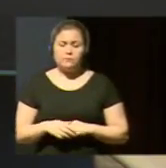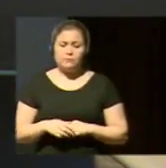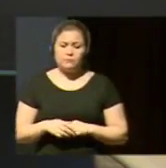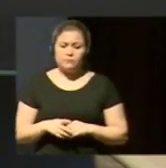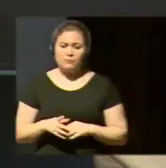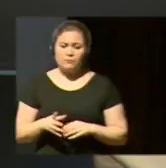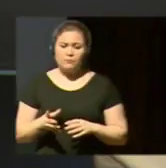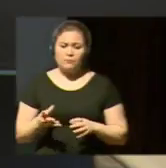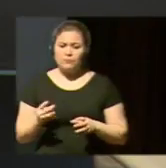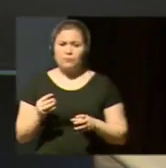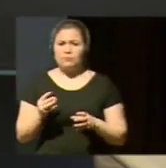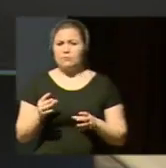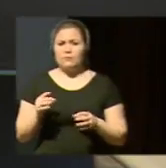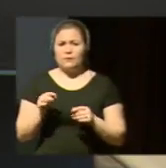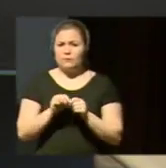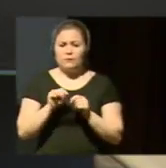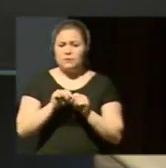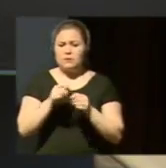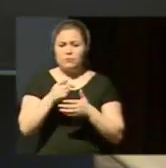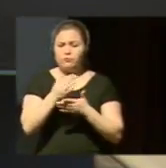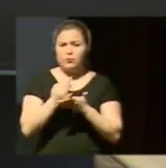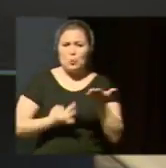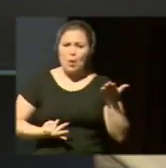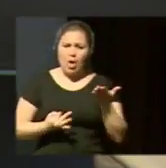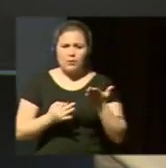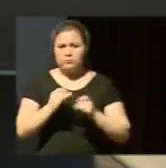preencher algo online, formulários,